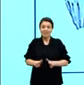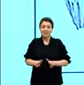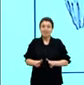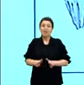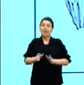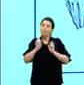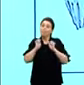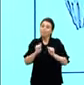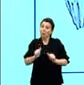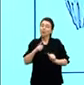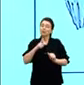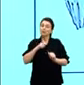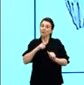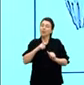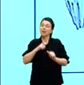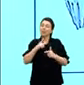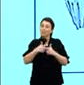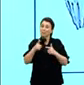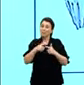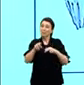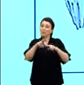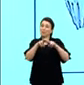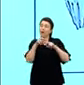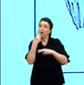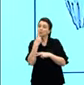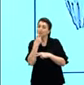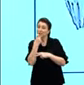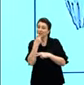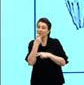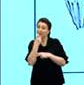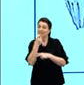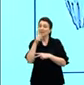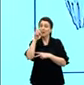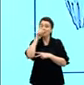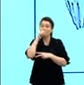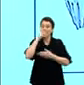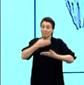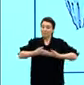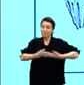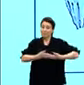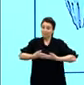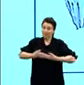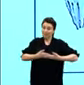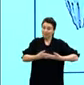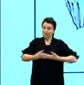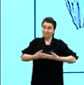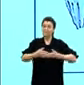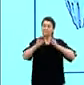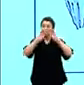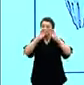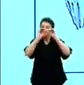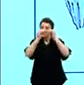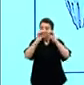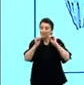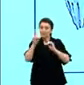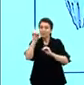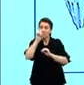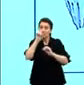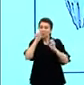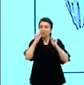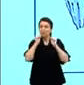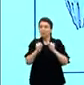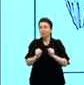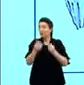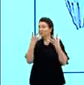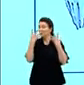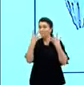grande passagem de sangue aí de um para o outro. Então, o organismo materno vai reconhecer, pode reconhecer, então, o